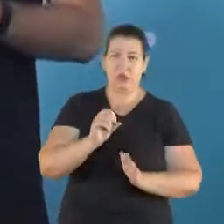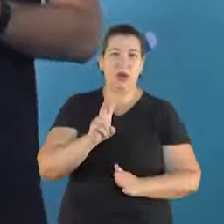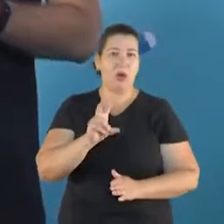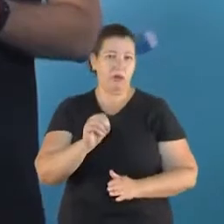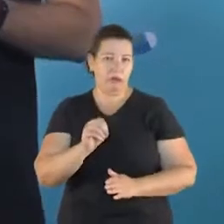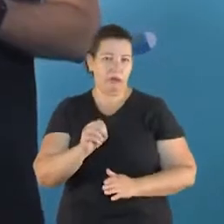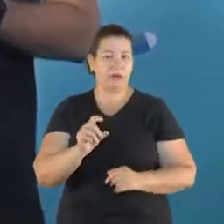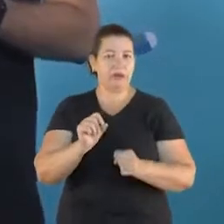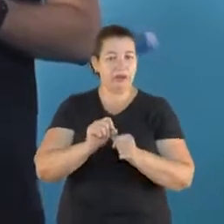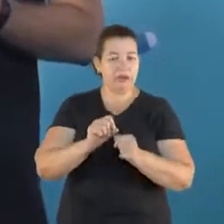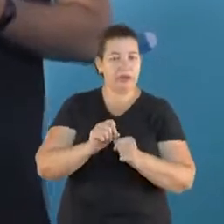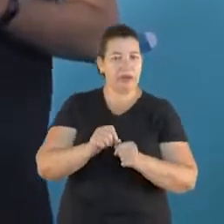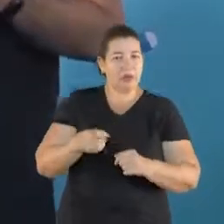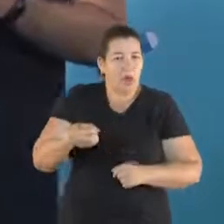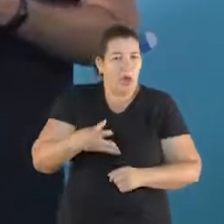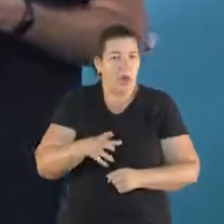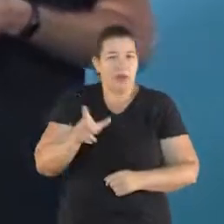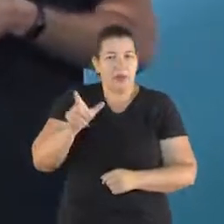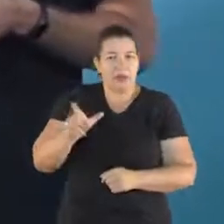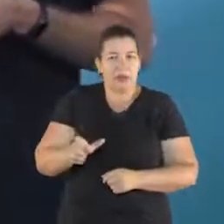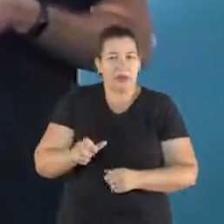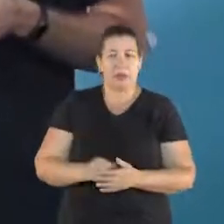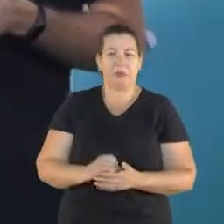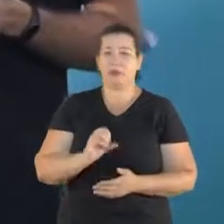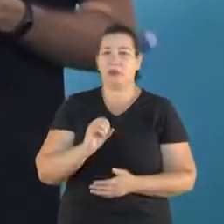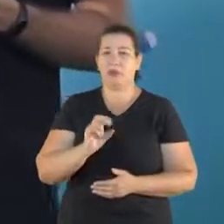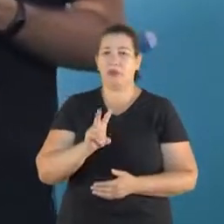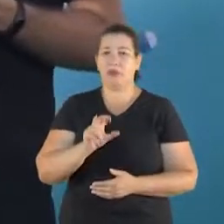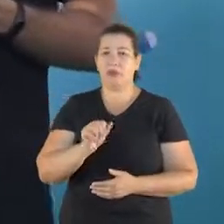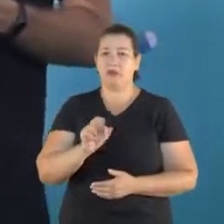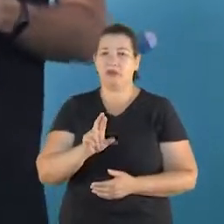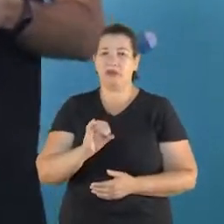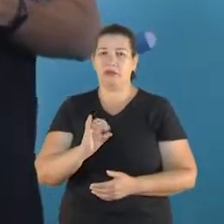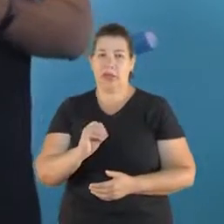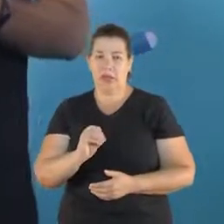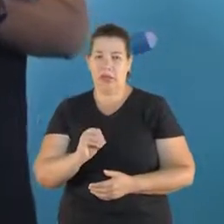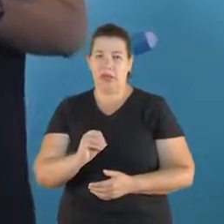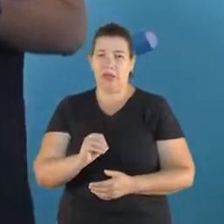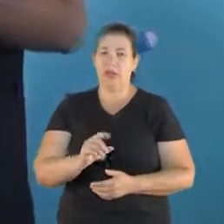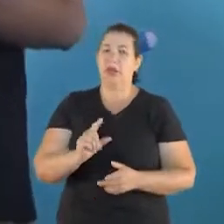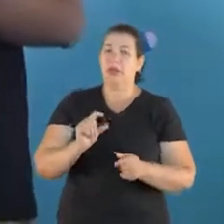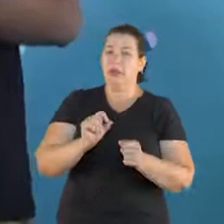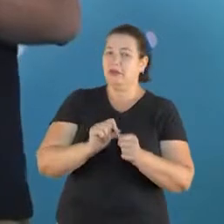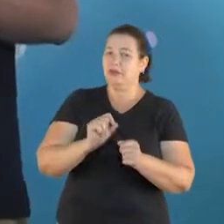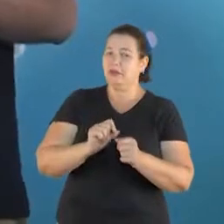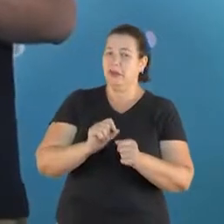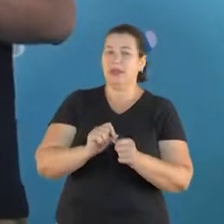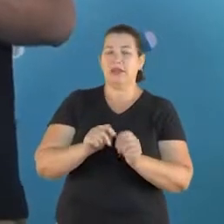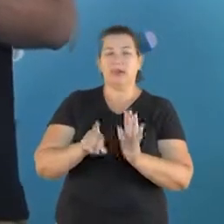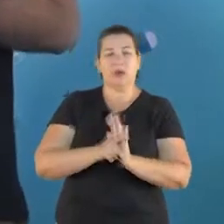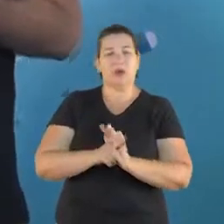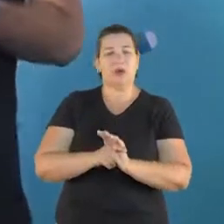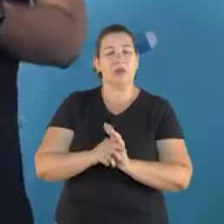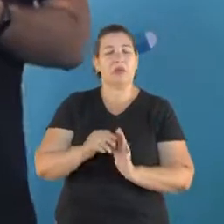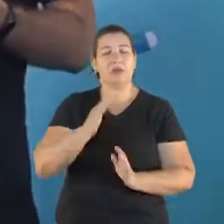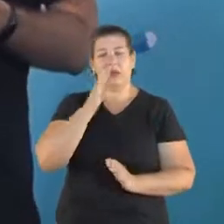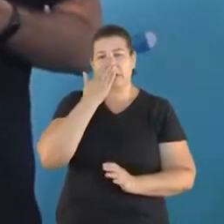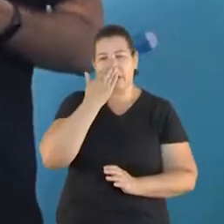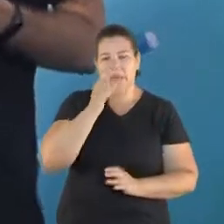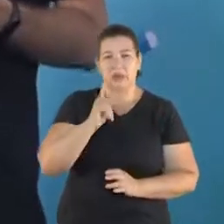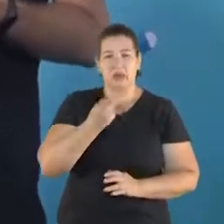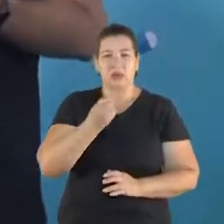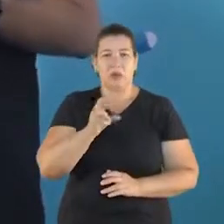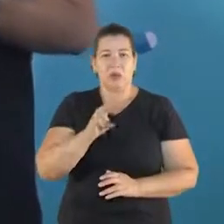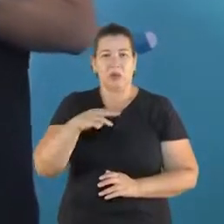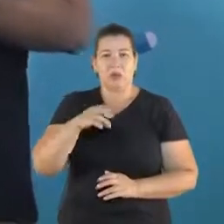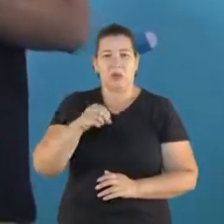indivíduo. O ovário, já bastante citado hoje, é a glândula que vai produzir tanto os hormônios sexuais como o estrógeno